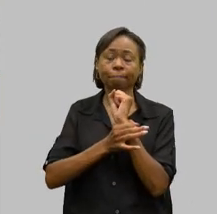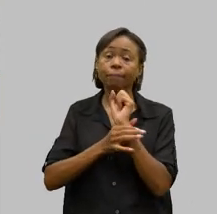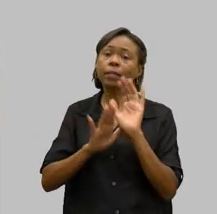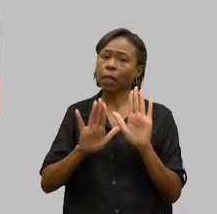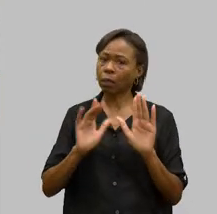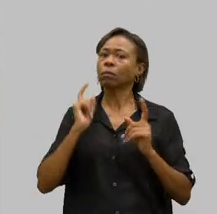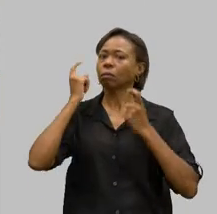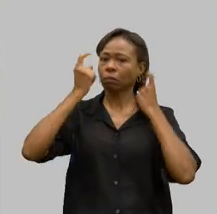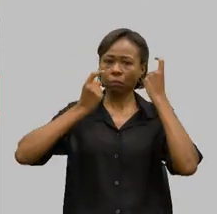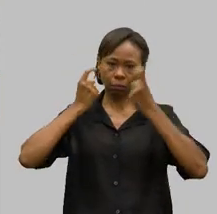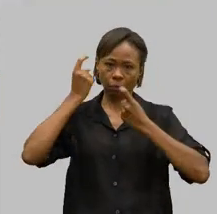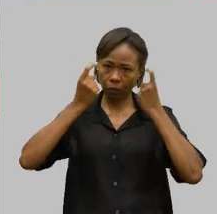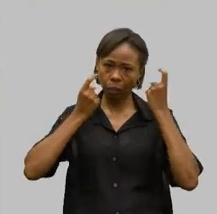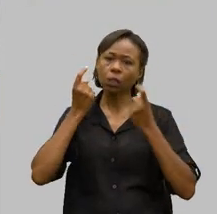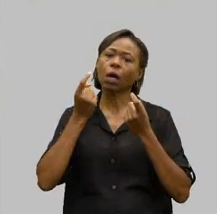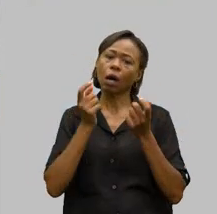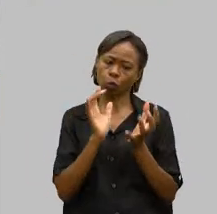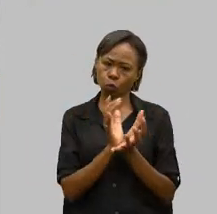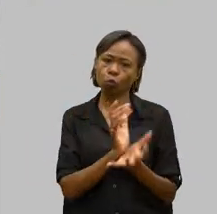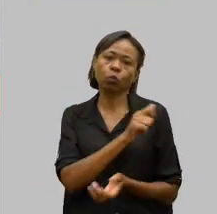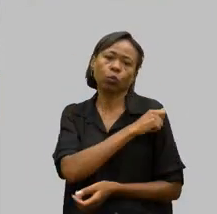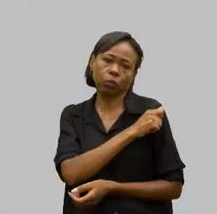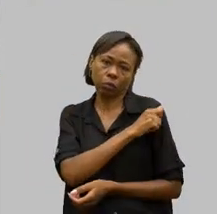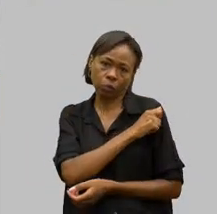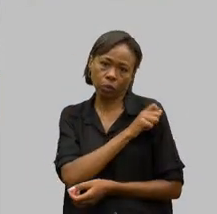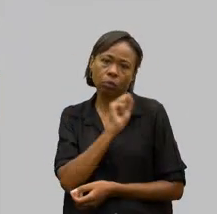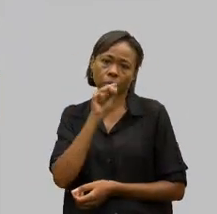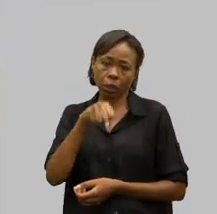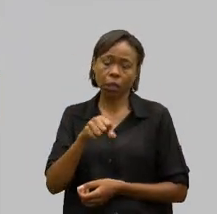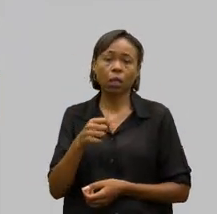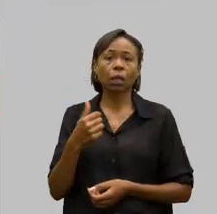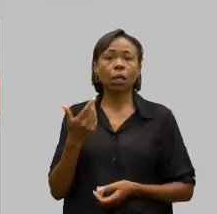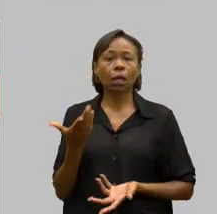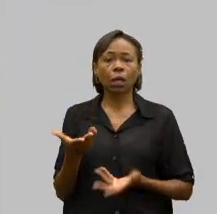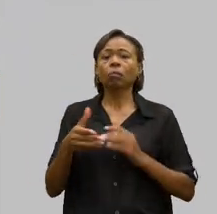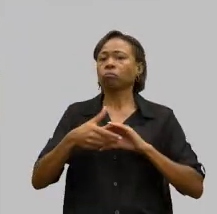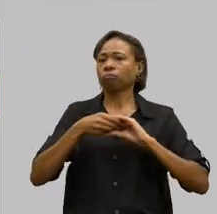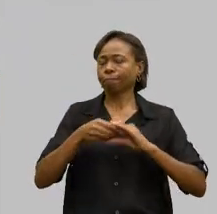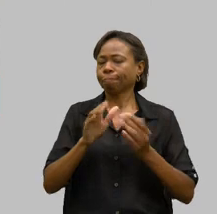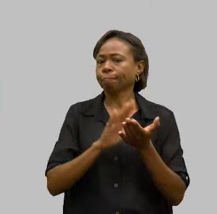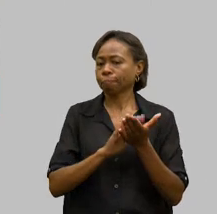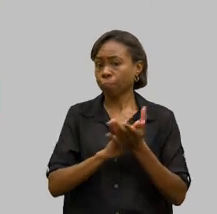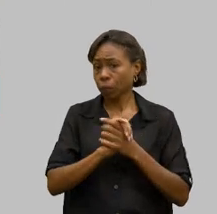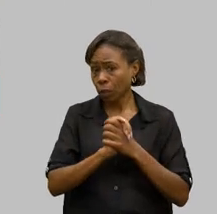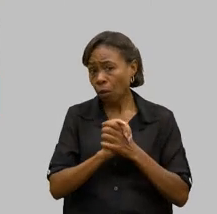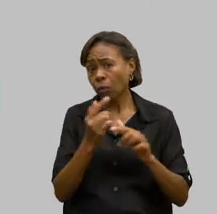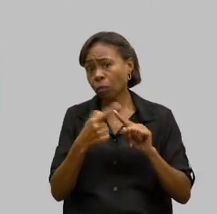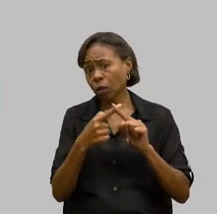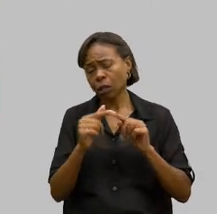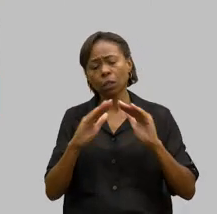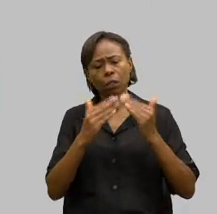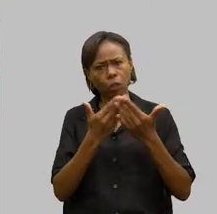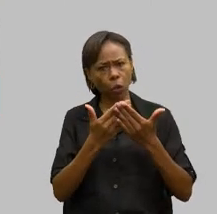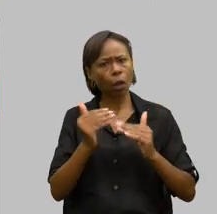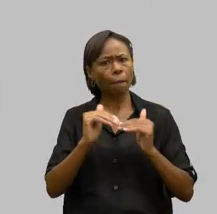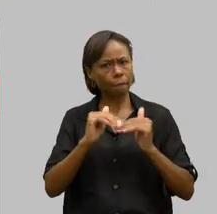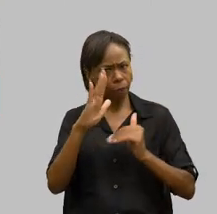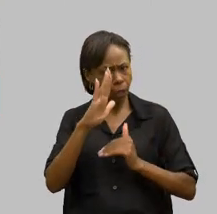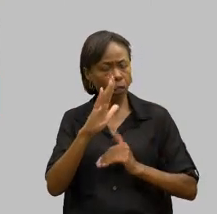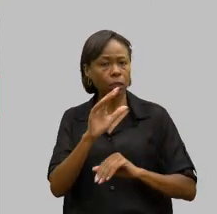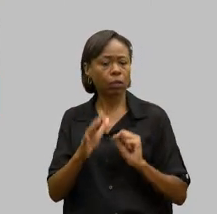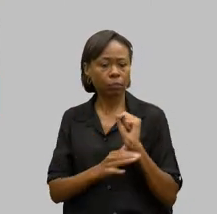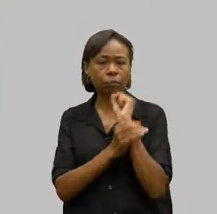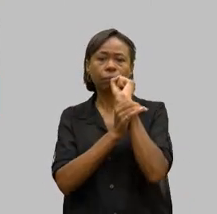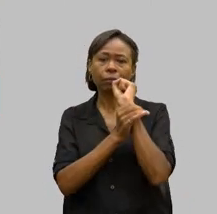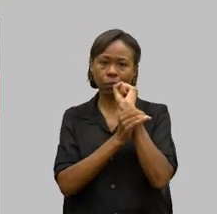com nossos alunos e cumprimentado porque realmente nossas escolas estão muito mais seguras em